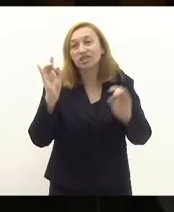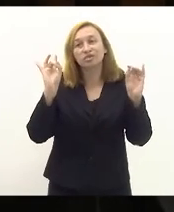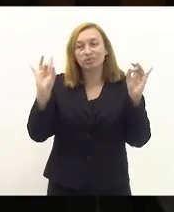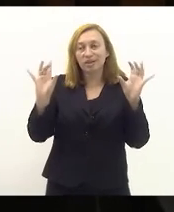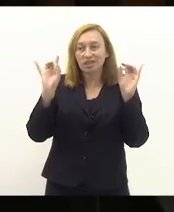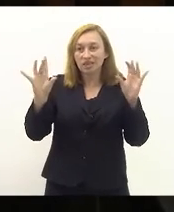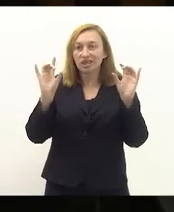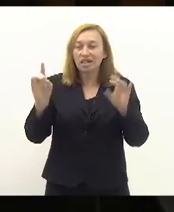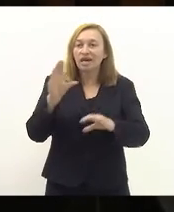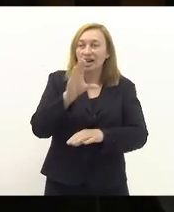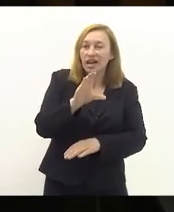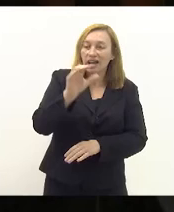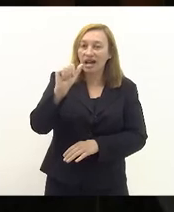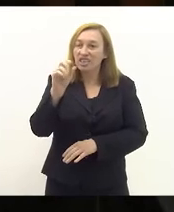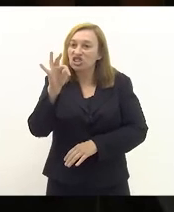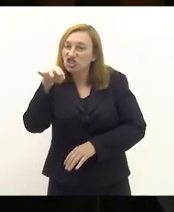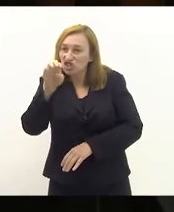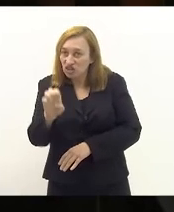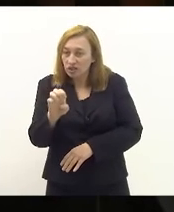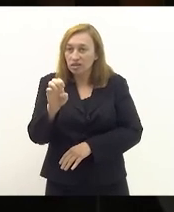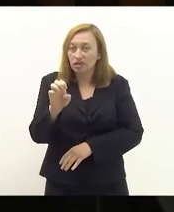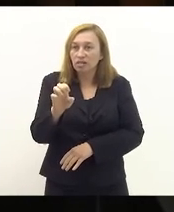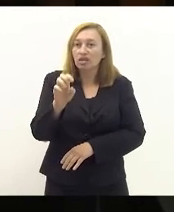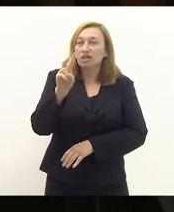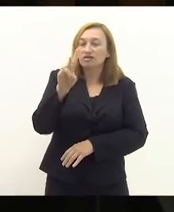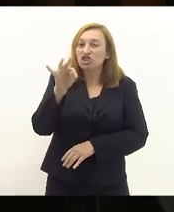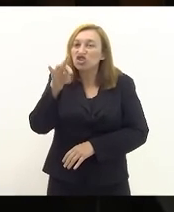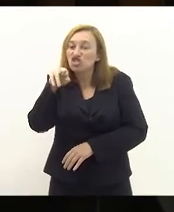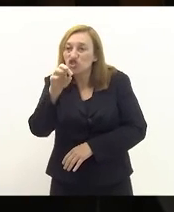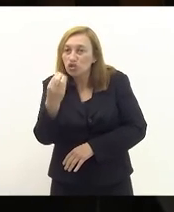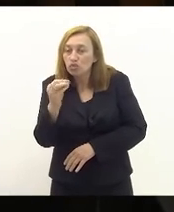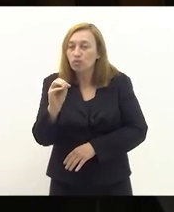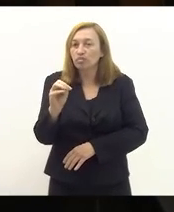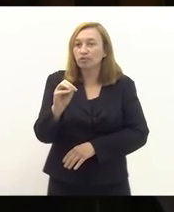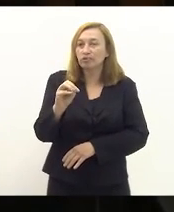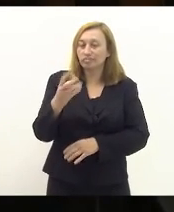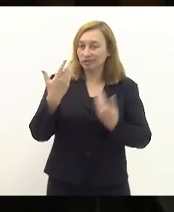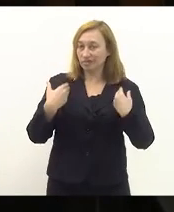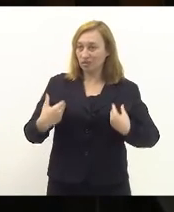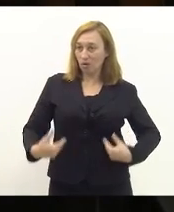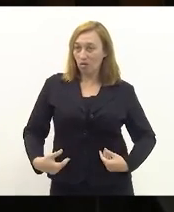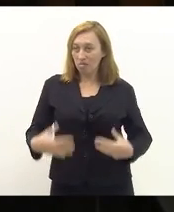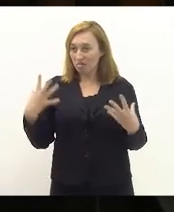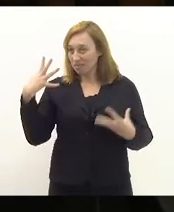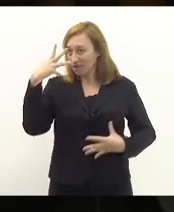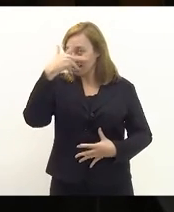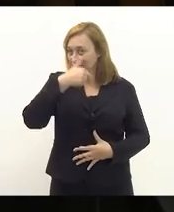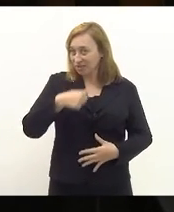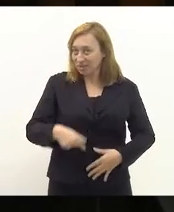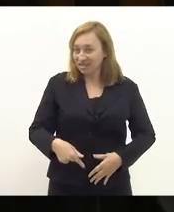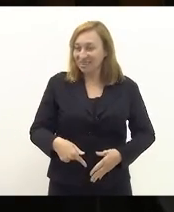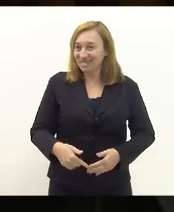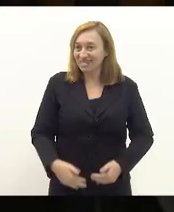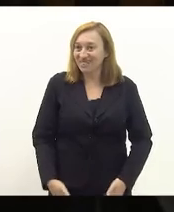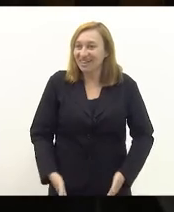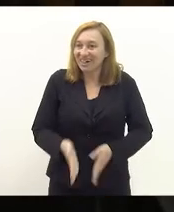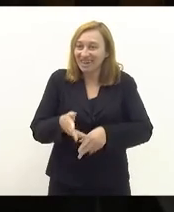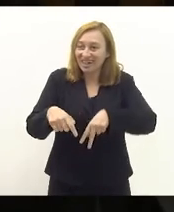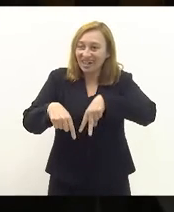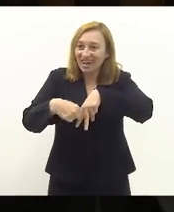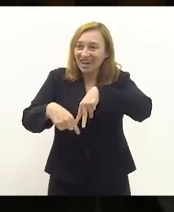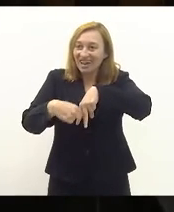ao catiti e o Vitinho grandão com esse traje maravilhoso essa calça pescando